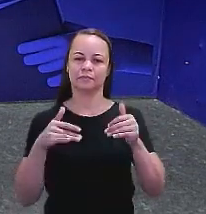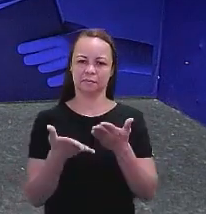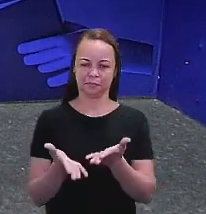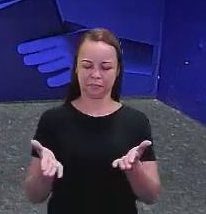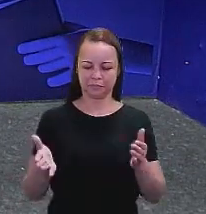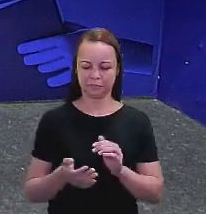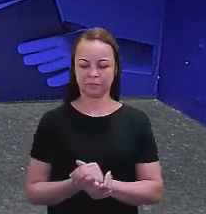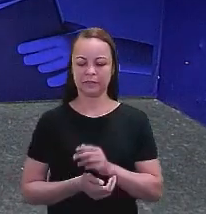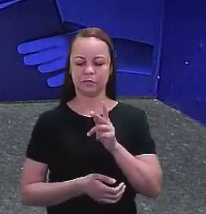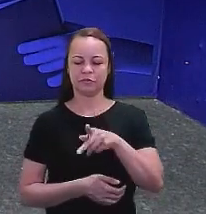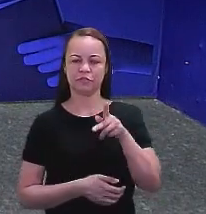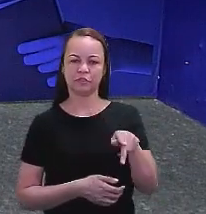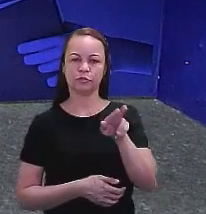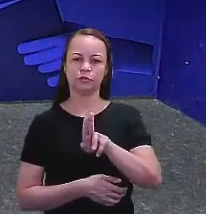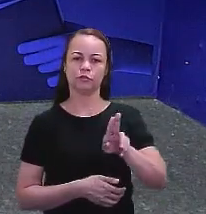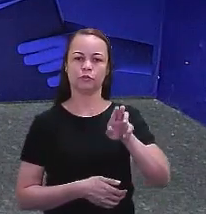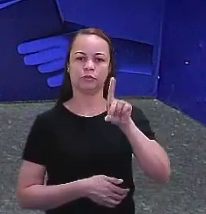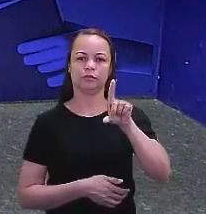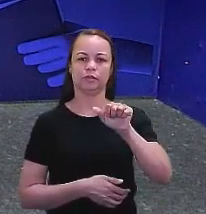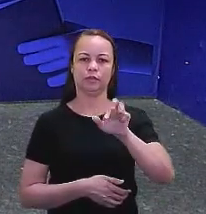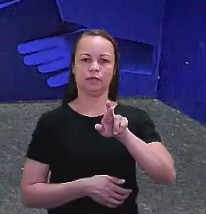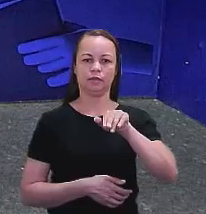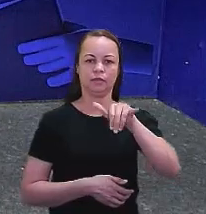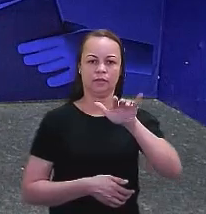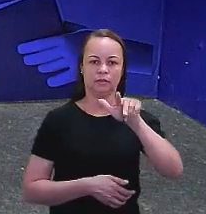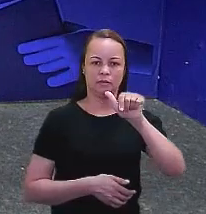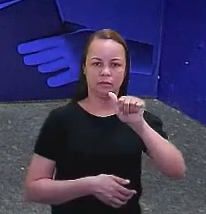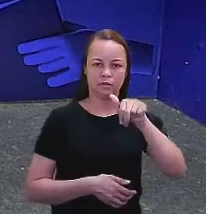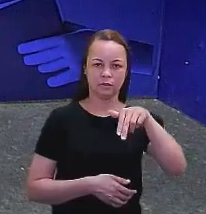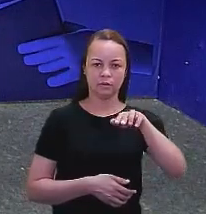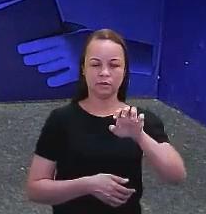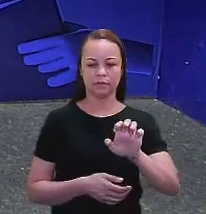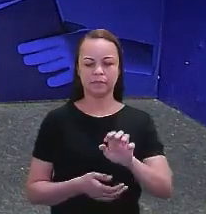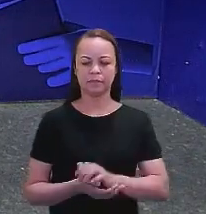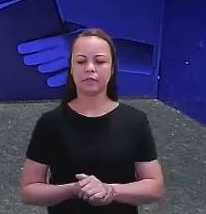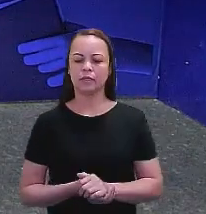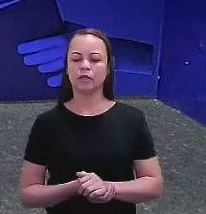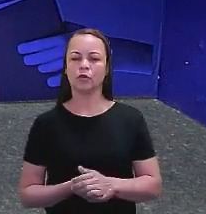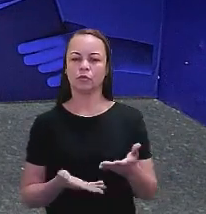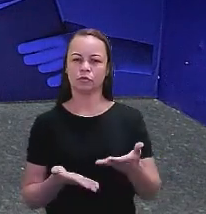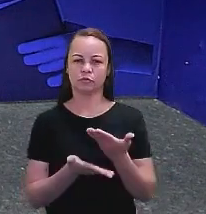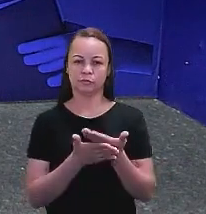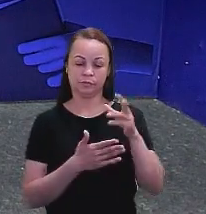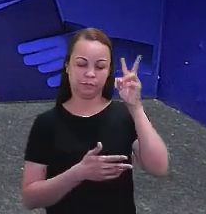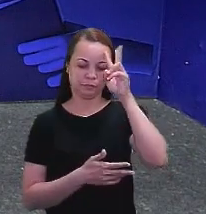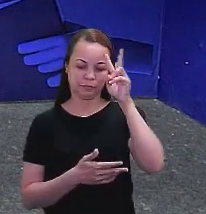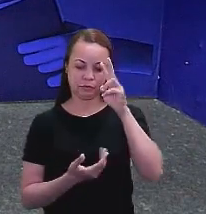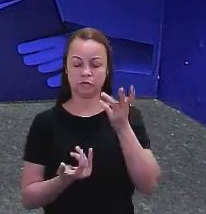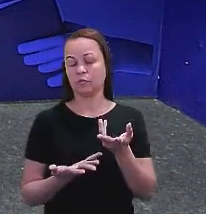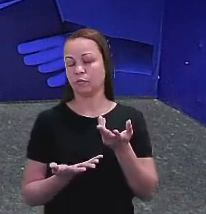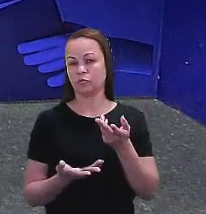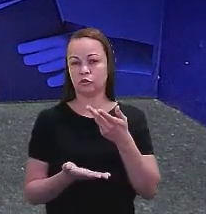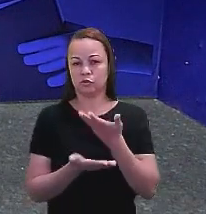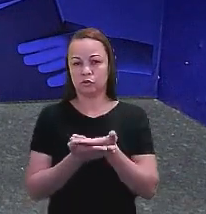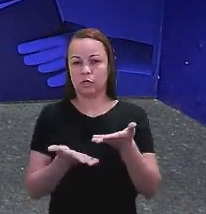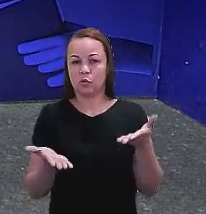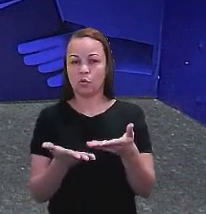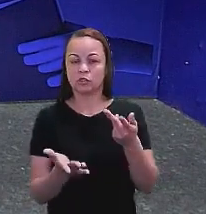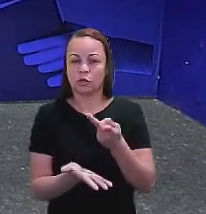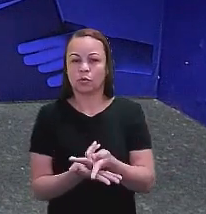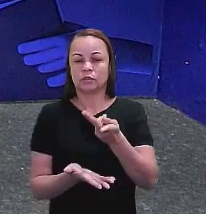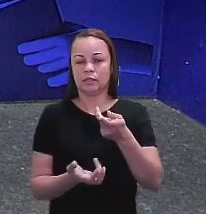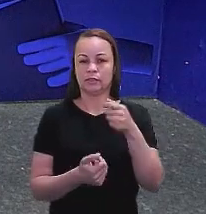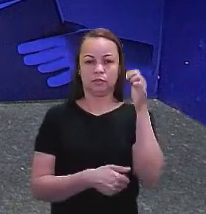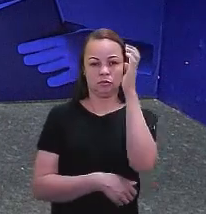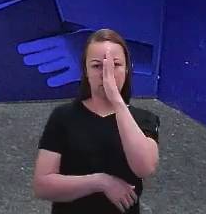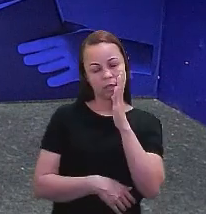para todos, eu sou a professora Darilane e hoje vamos estudar a história. Vamos compreender hoje um fato que ocorreu no Brasil, ou melhor, no Rio de Janeiro,